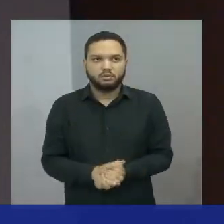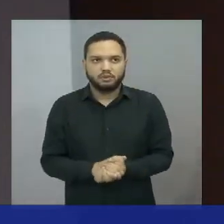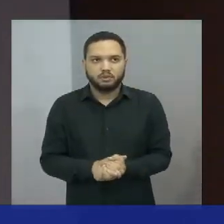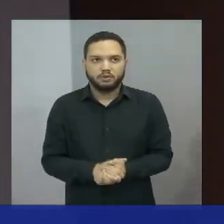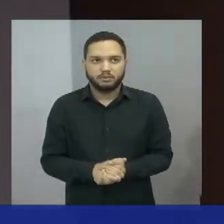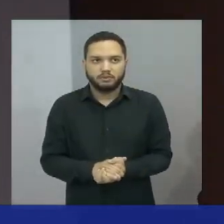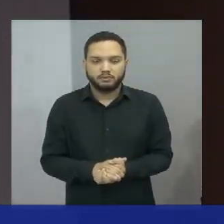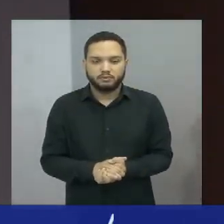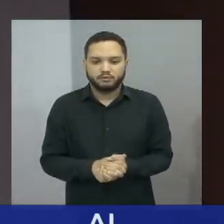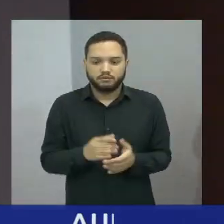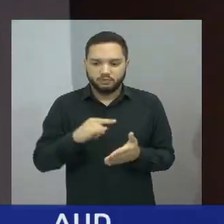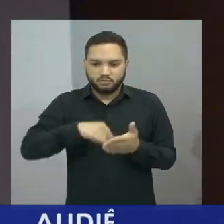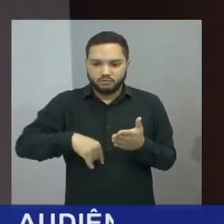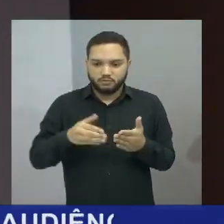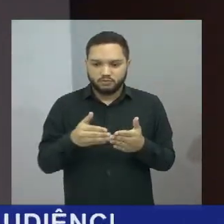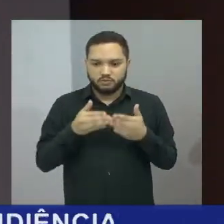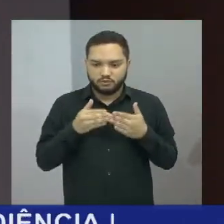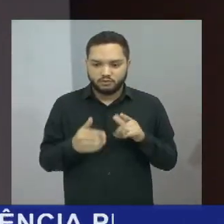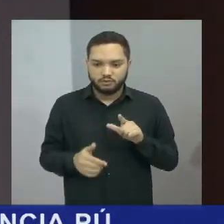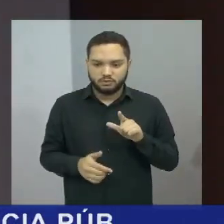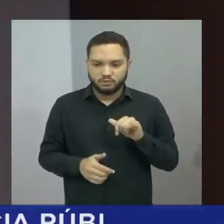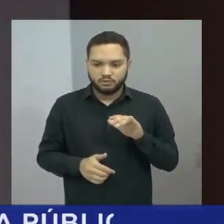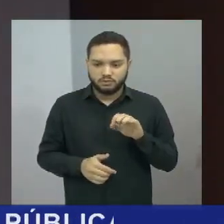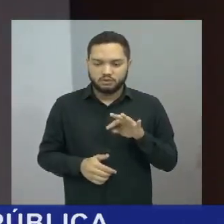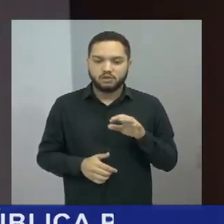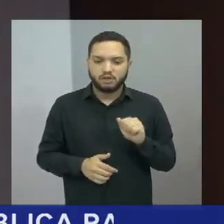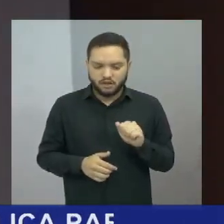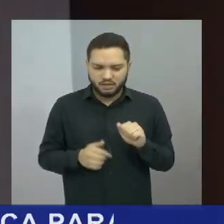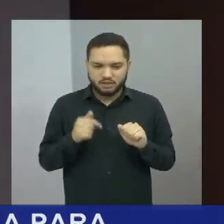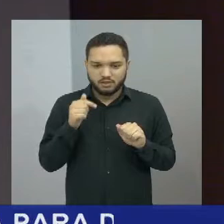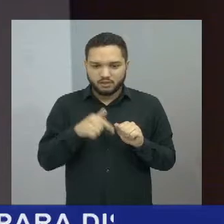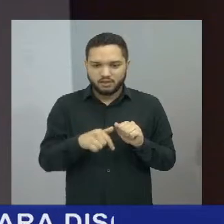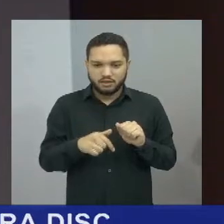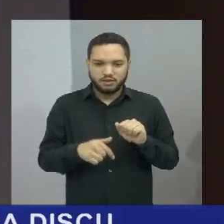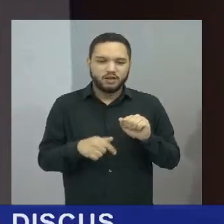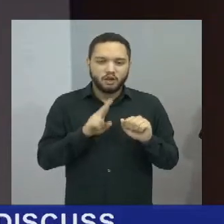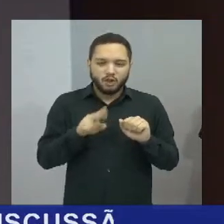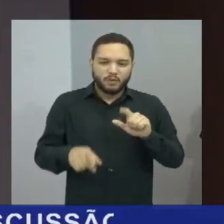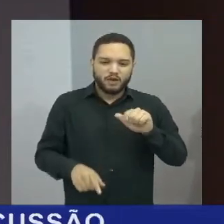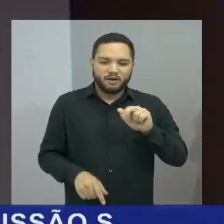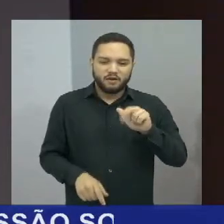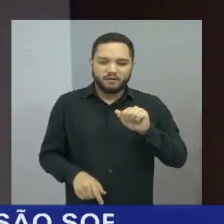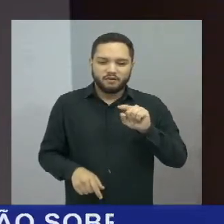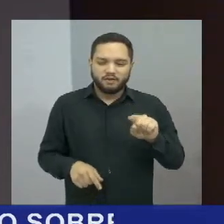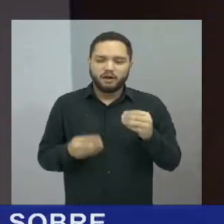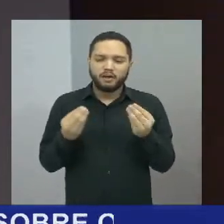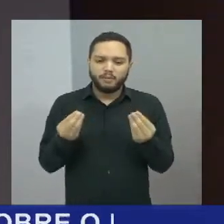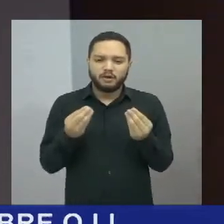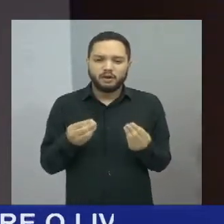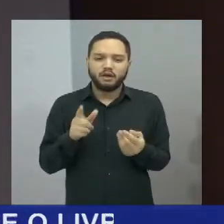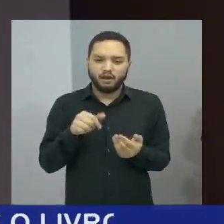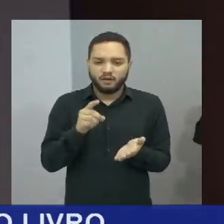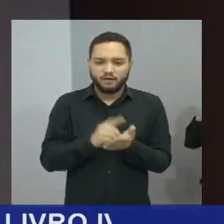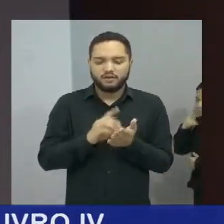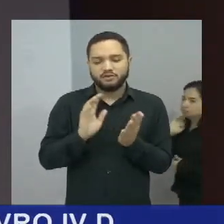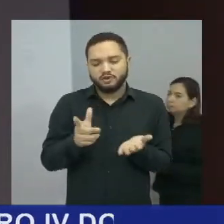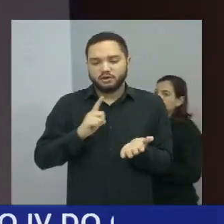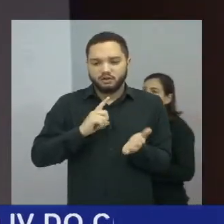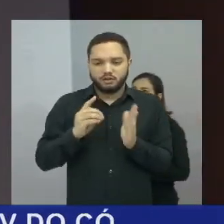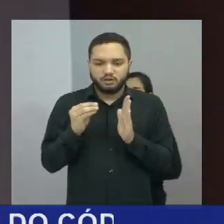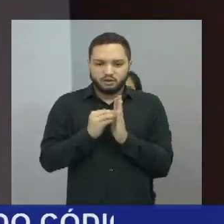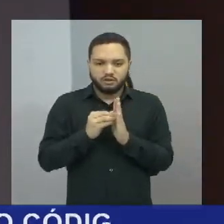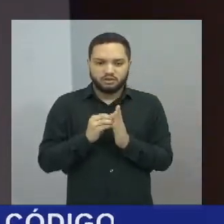E a licença para a construção, o alvará de construção, ele reflete, ele coloca em prática aquilo que está desenhado